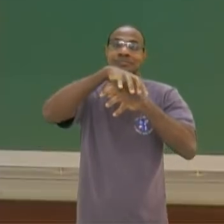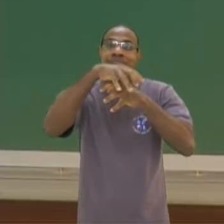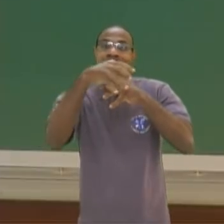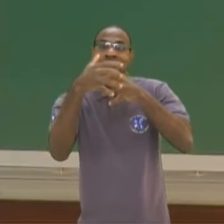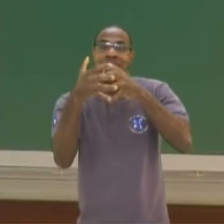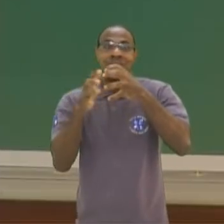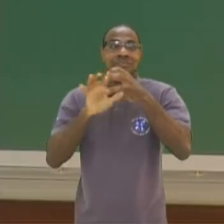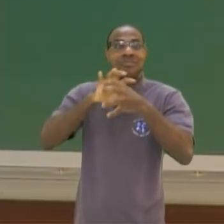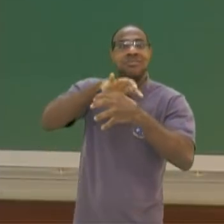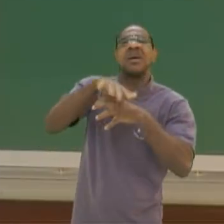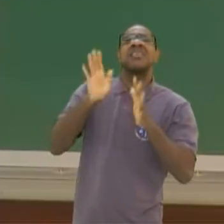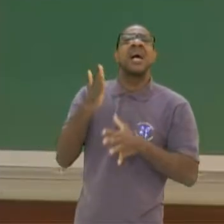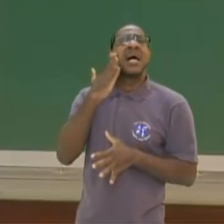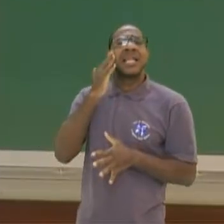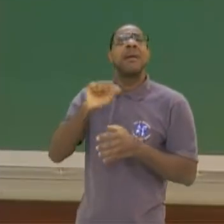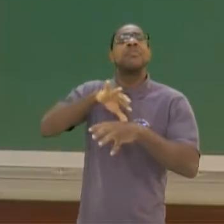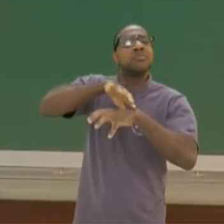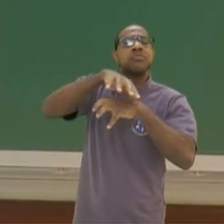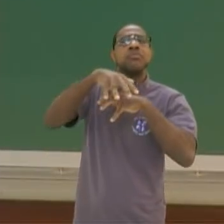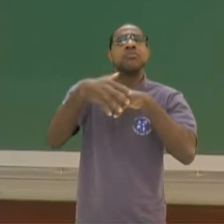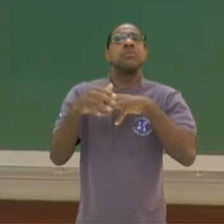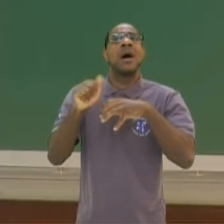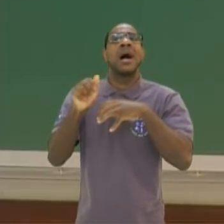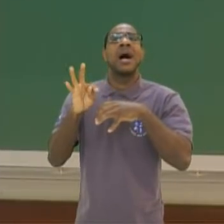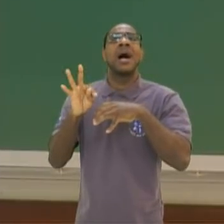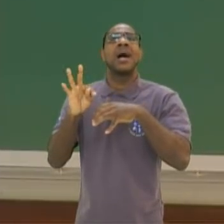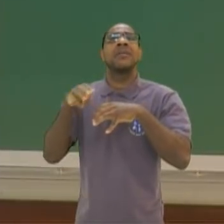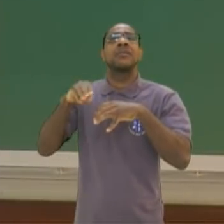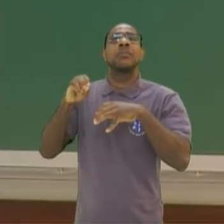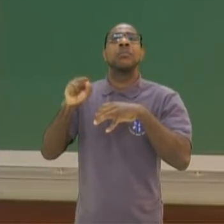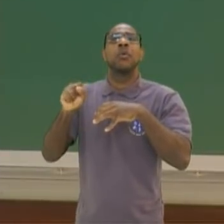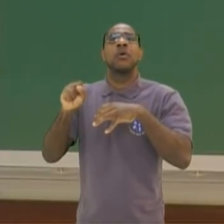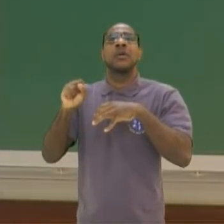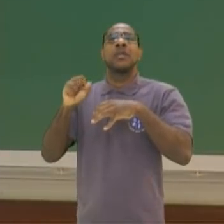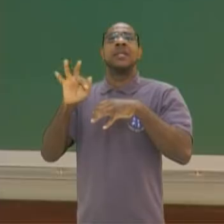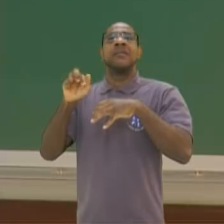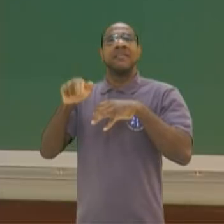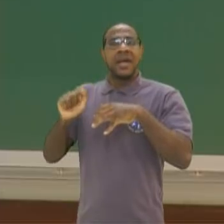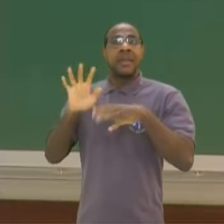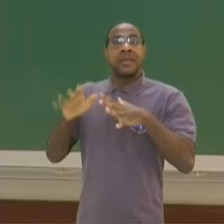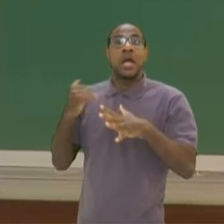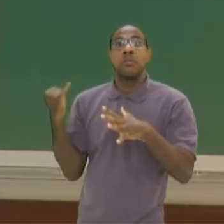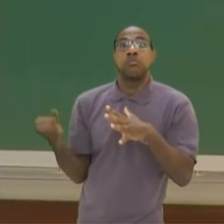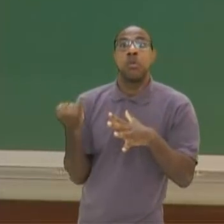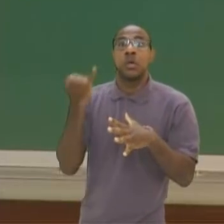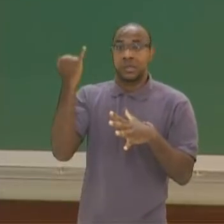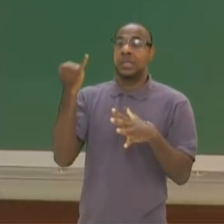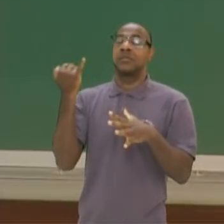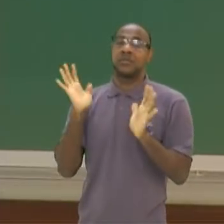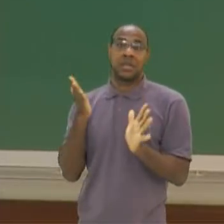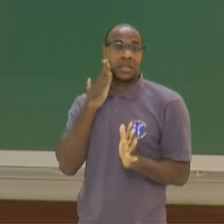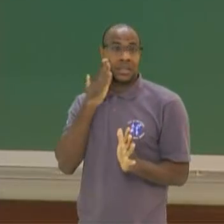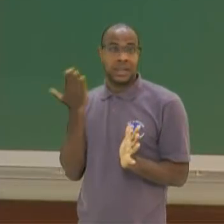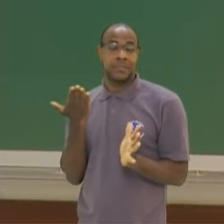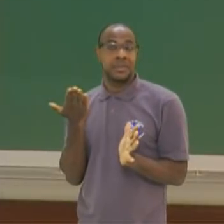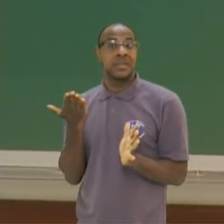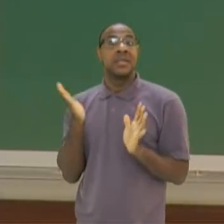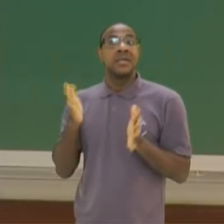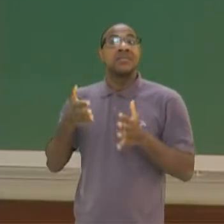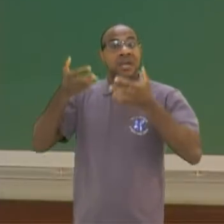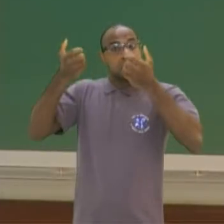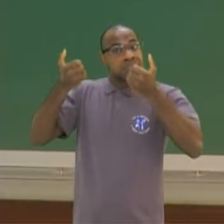Já sei o que é a atmosfera, já sei a sua importância, as suas funções, eu já sei da